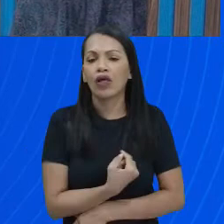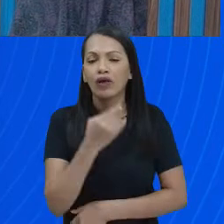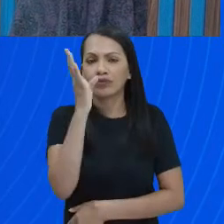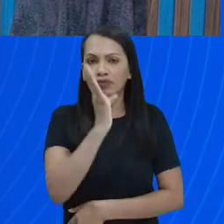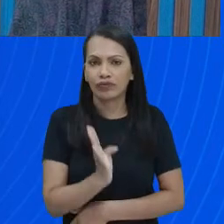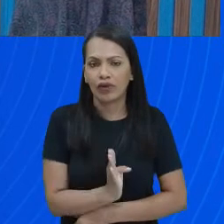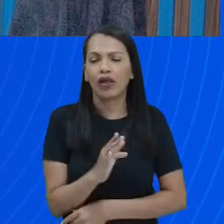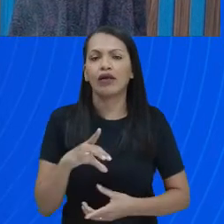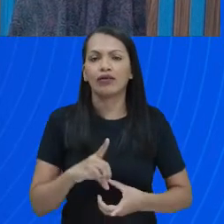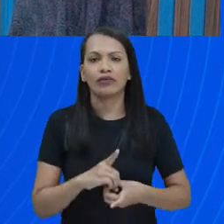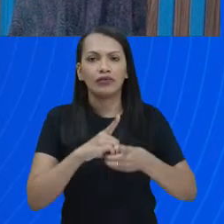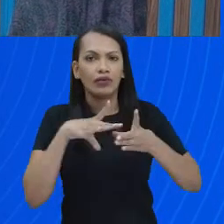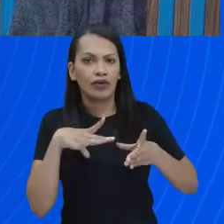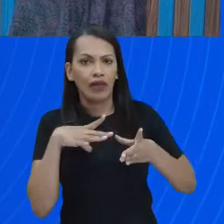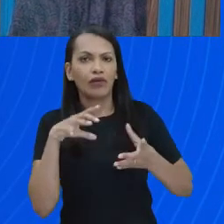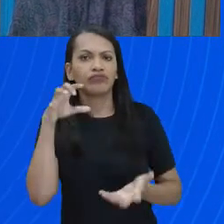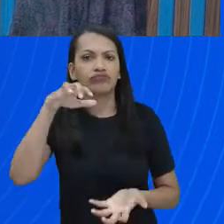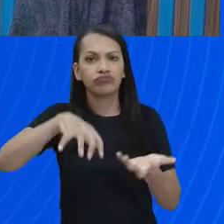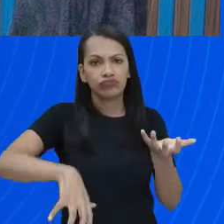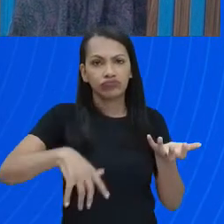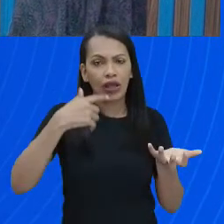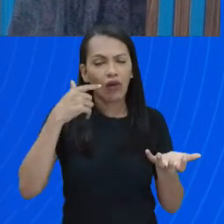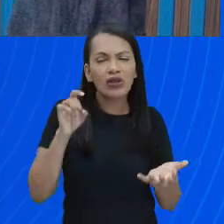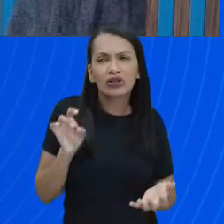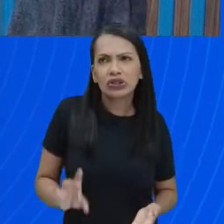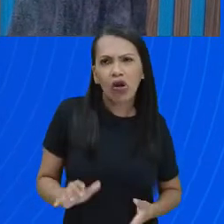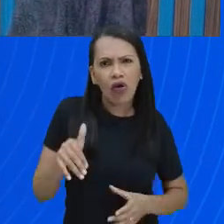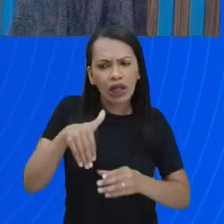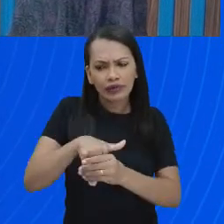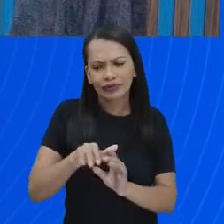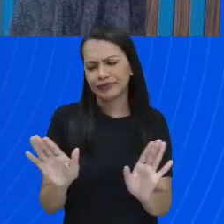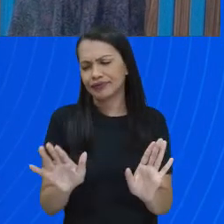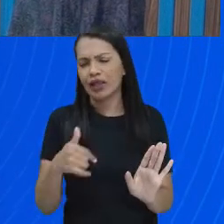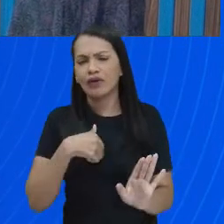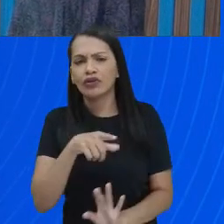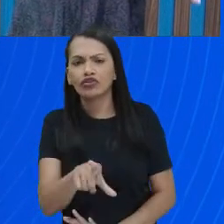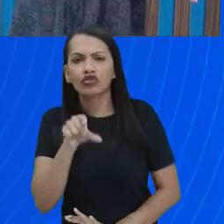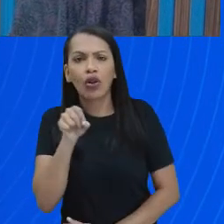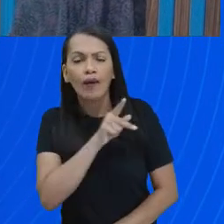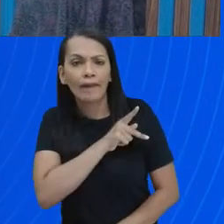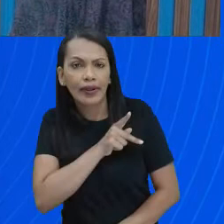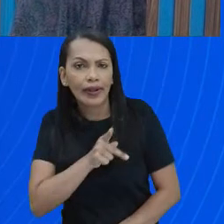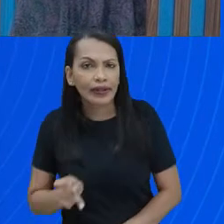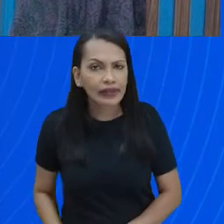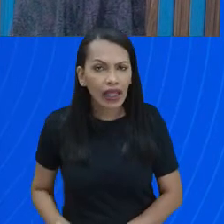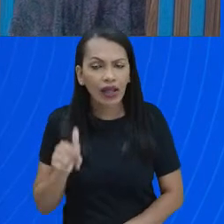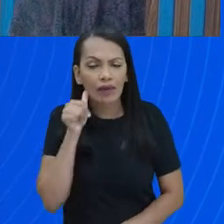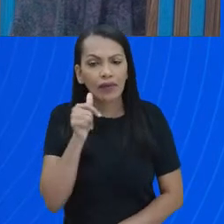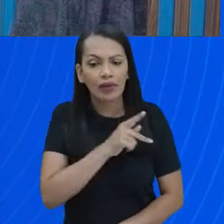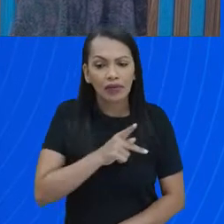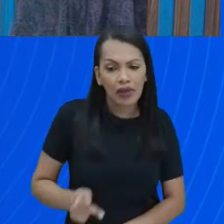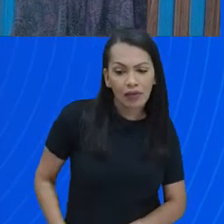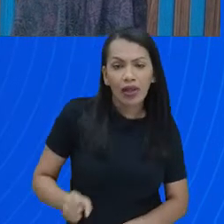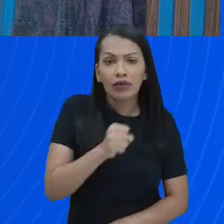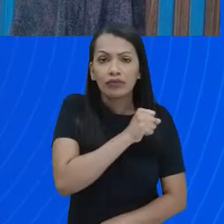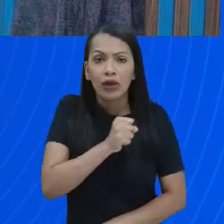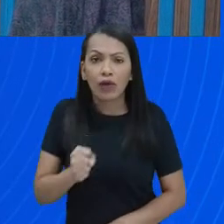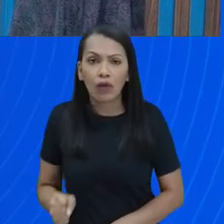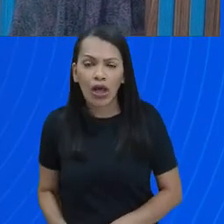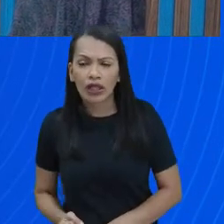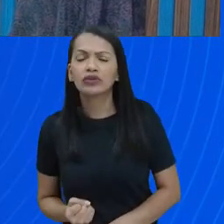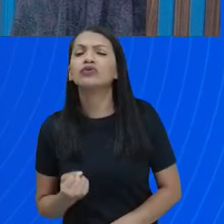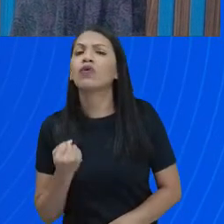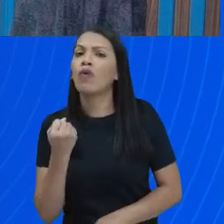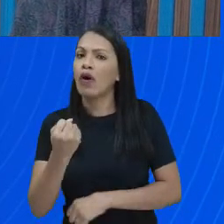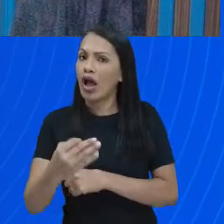no dia a dia é falar muito mais do que as eleições. A gente escolhe presidente, presidenta, senadores a cada 4 anos, não é